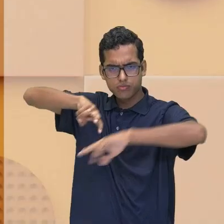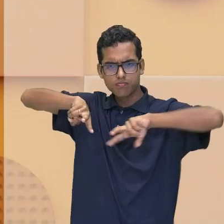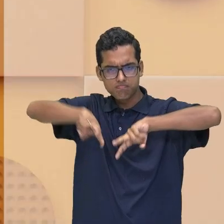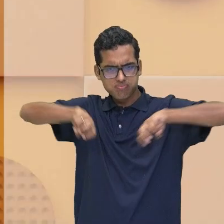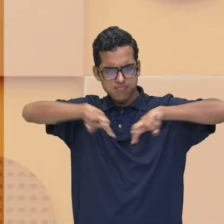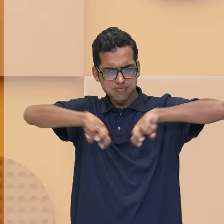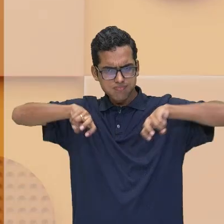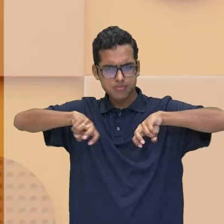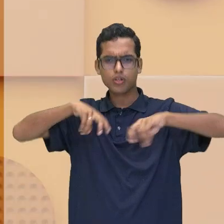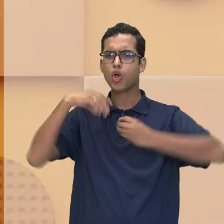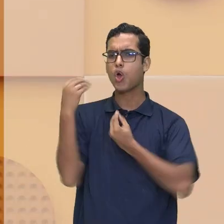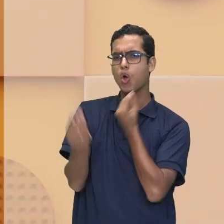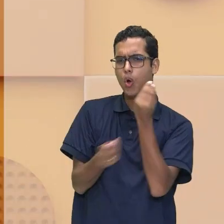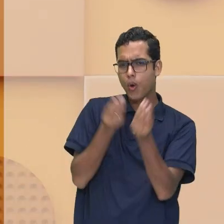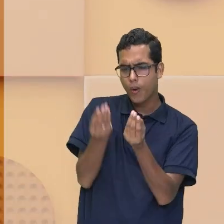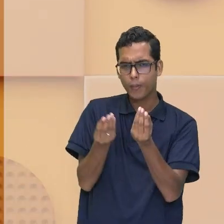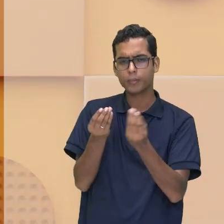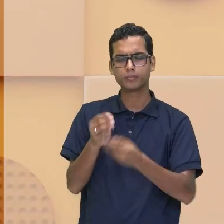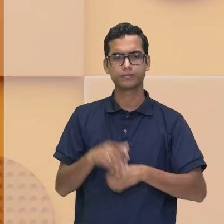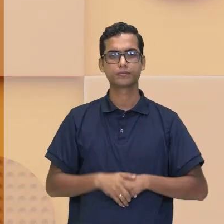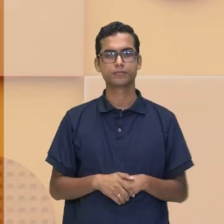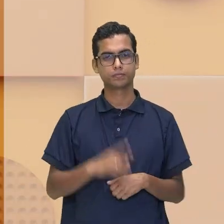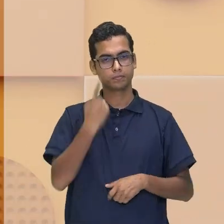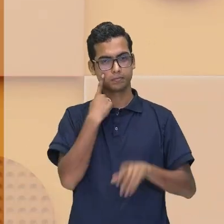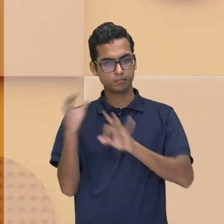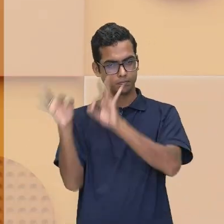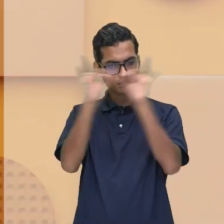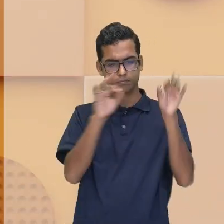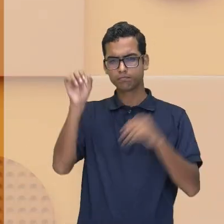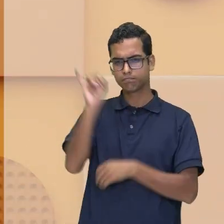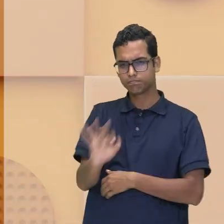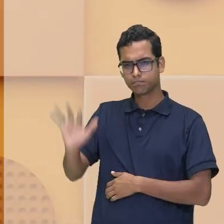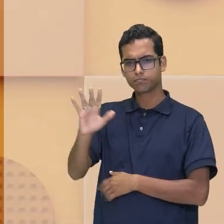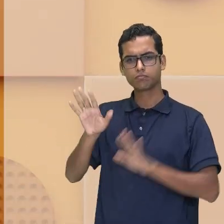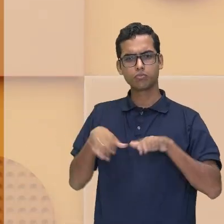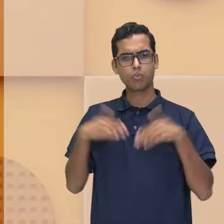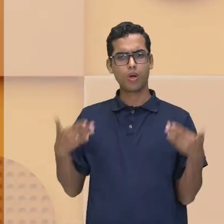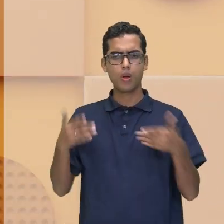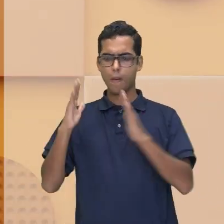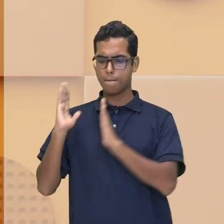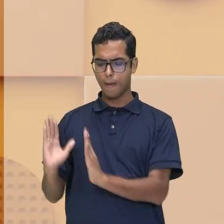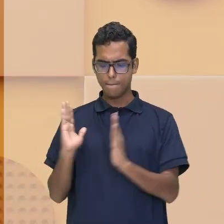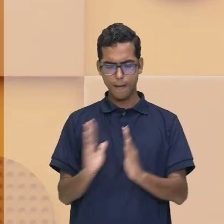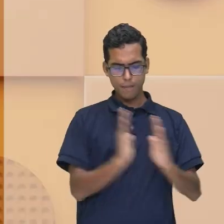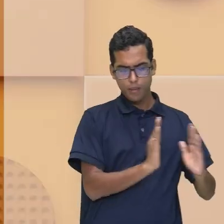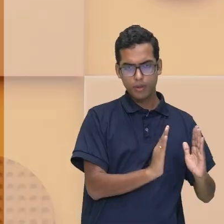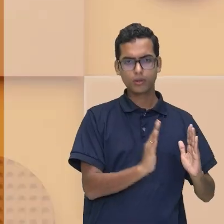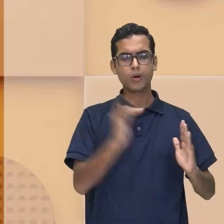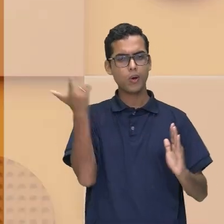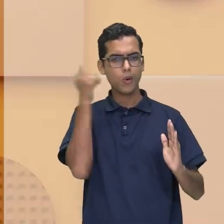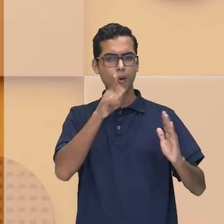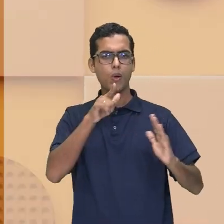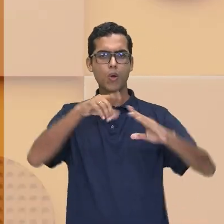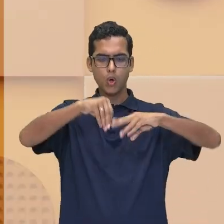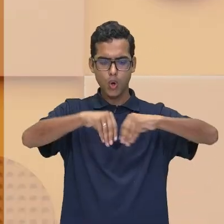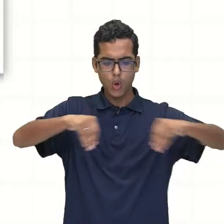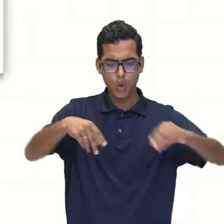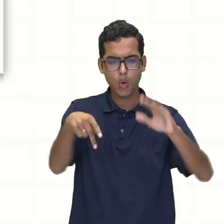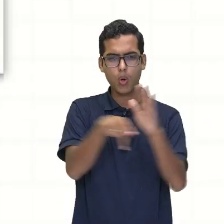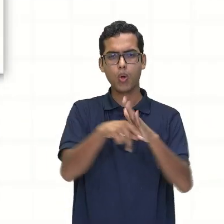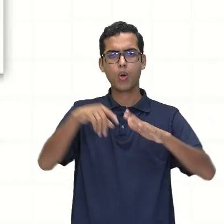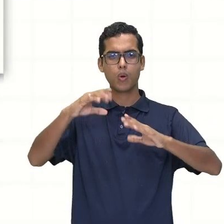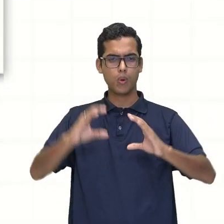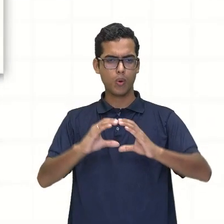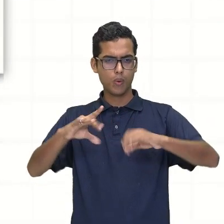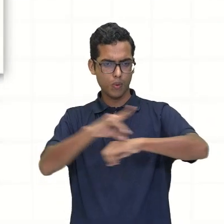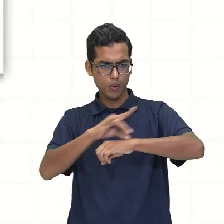pode observar aí também em algumas dessas imagens. Então, quais são as etapas, né, para a retirada dessa matéria-prima? E